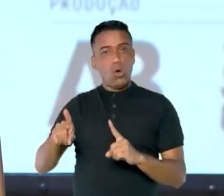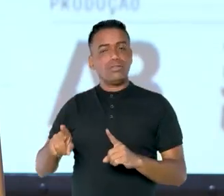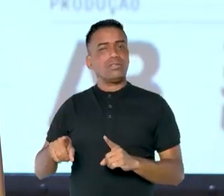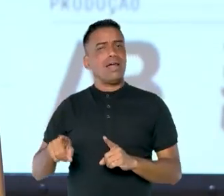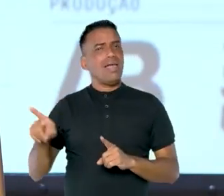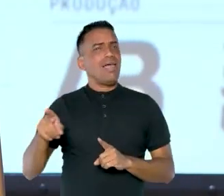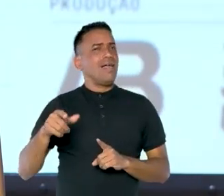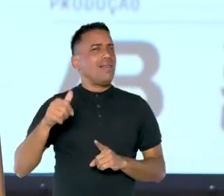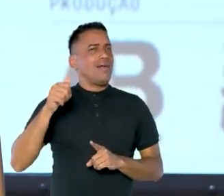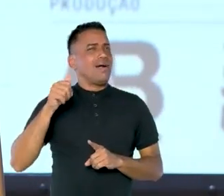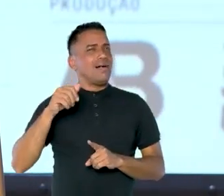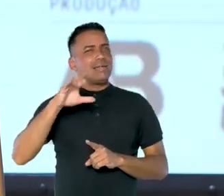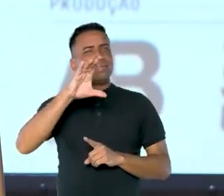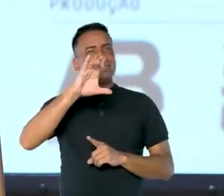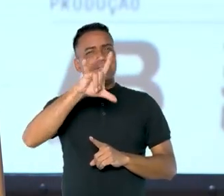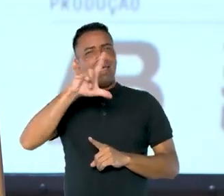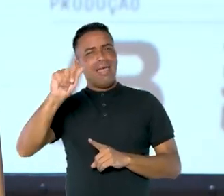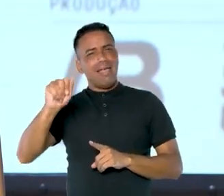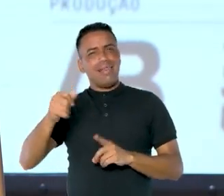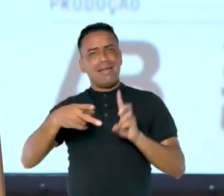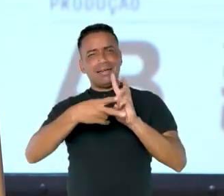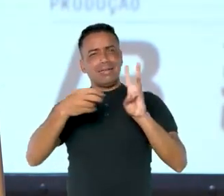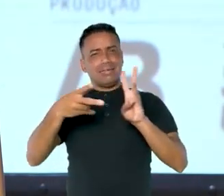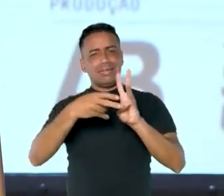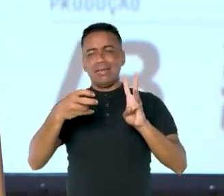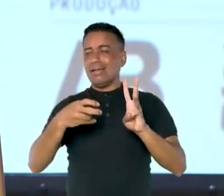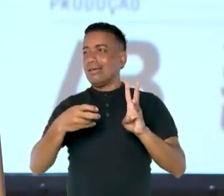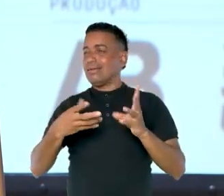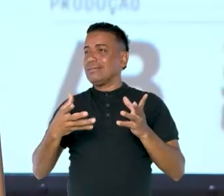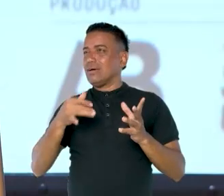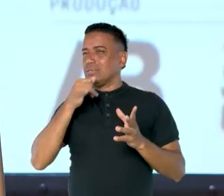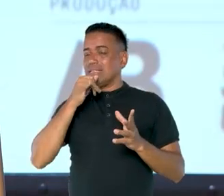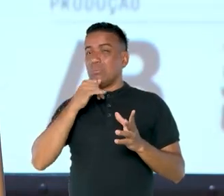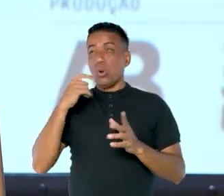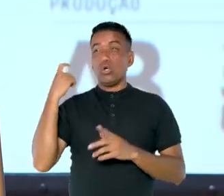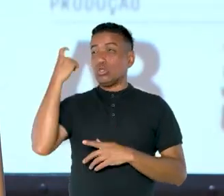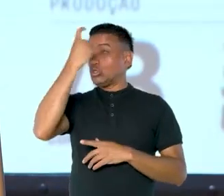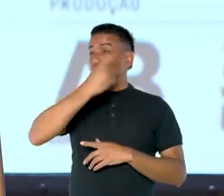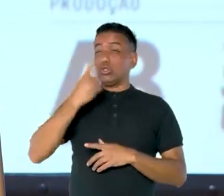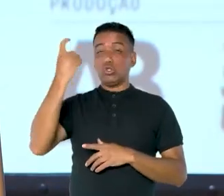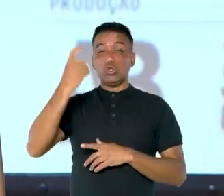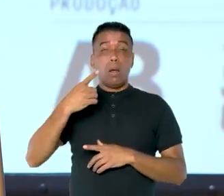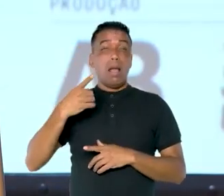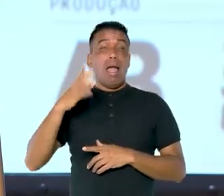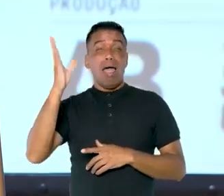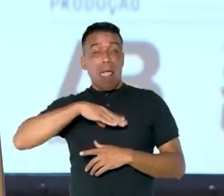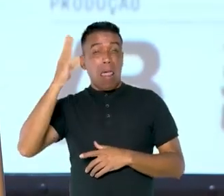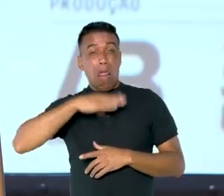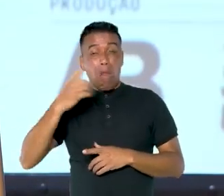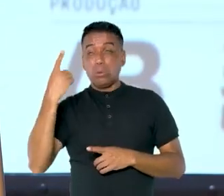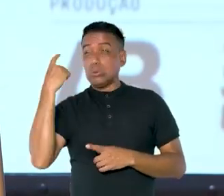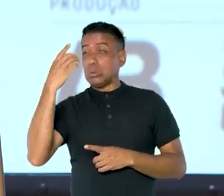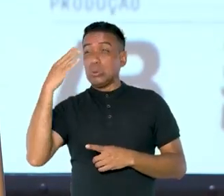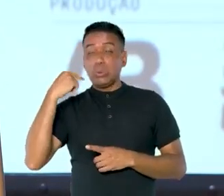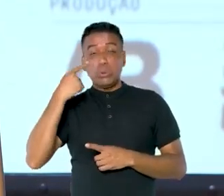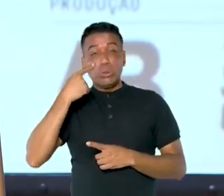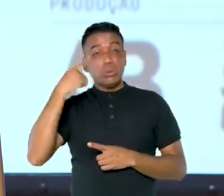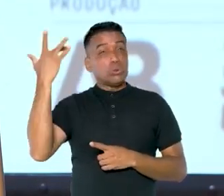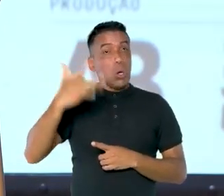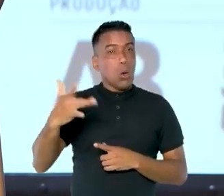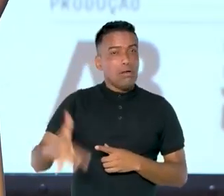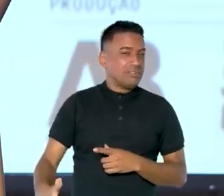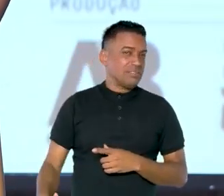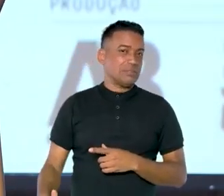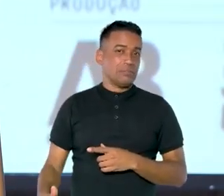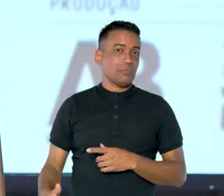me marcou muito, que é: os meus olhos estão morrendo de dor por conta do spray de pimenta e tudo mais. Então, acho que trazer para essa pergunta em relação